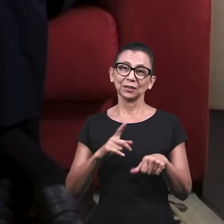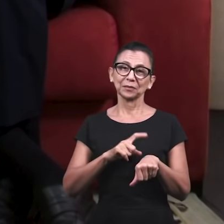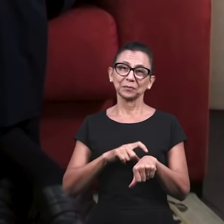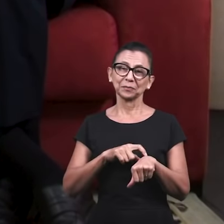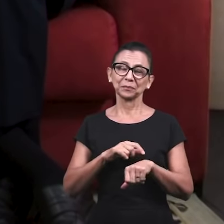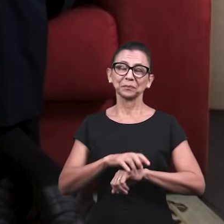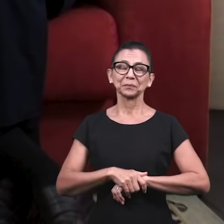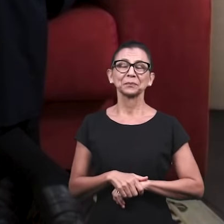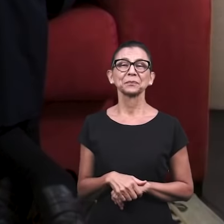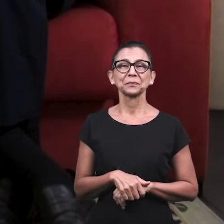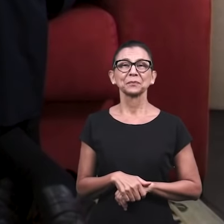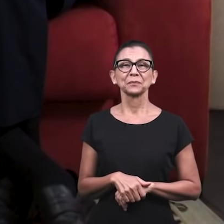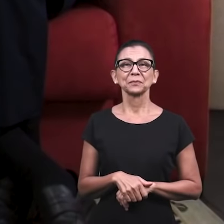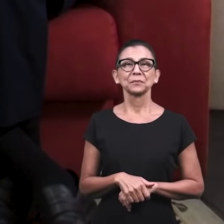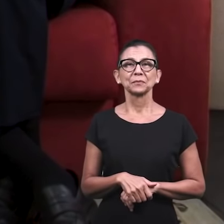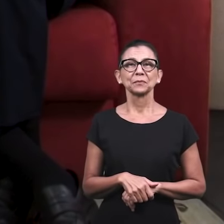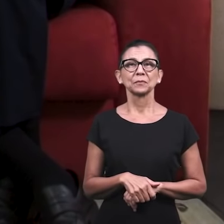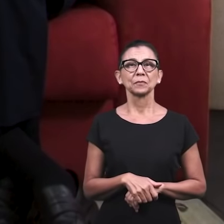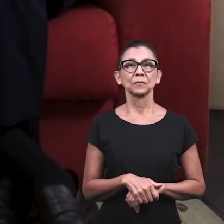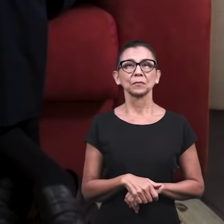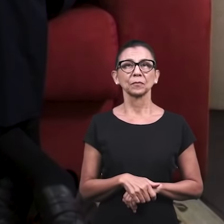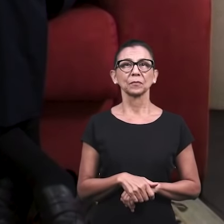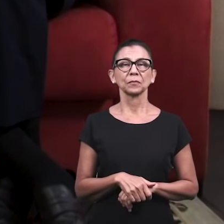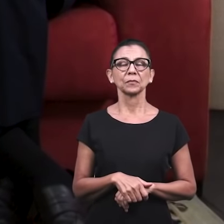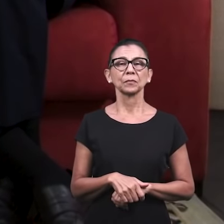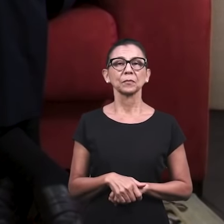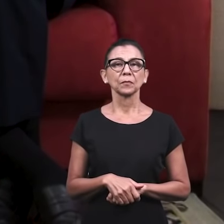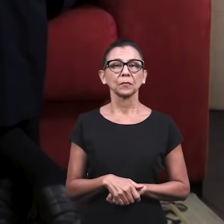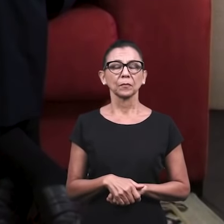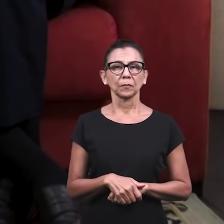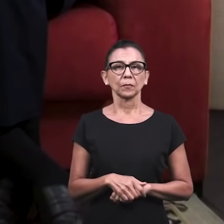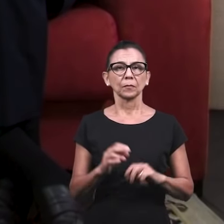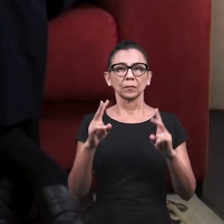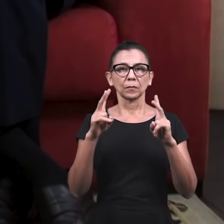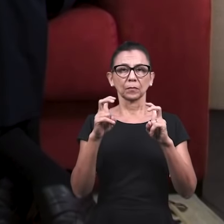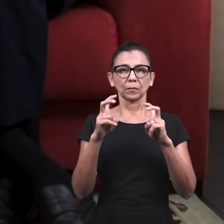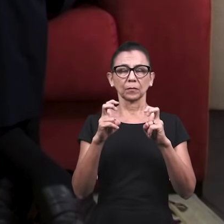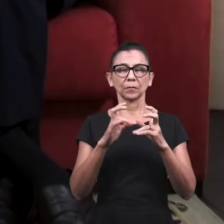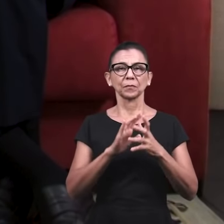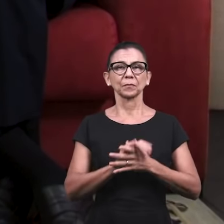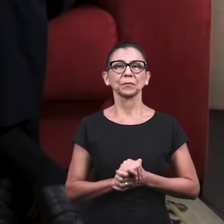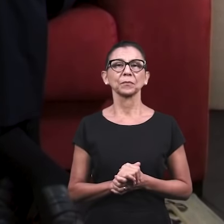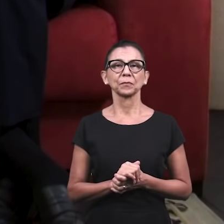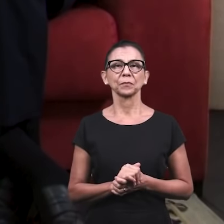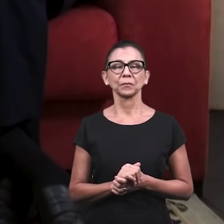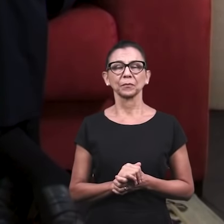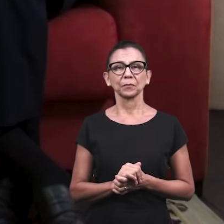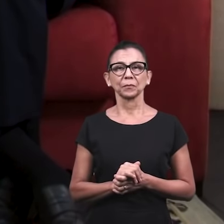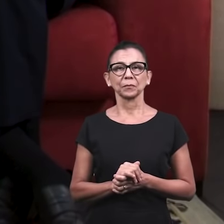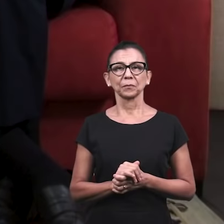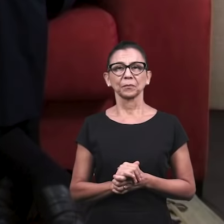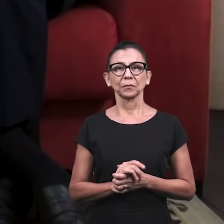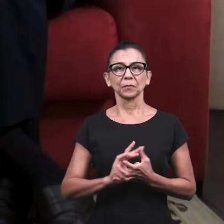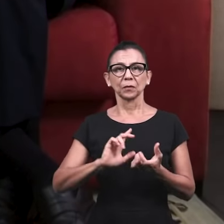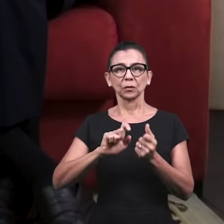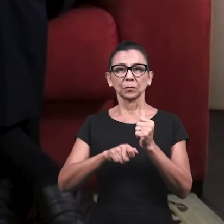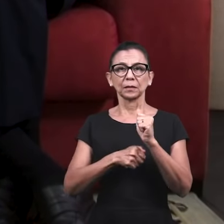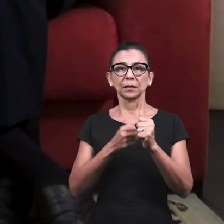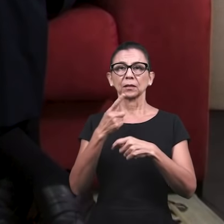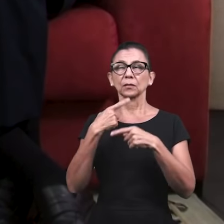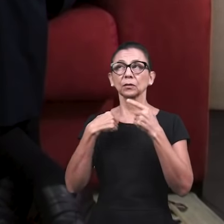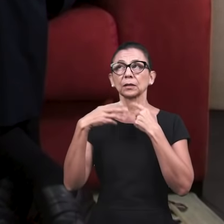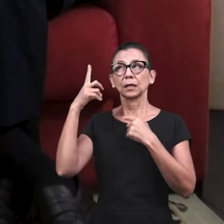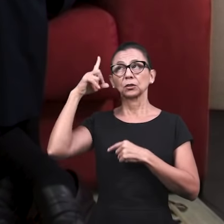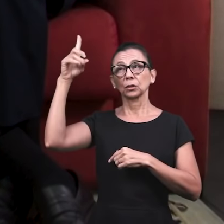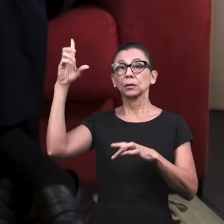momento. A nossa primeira pergunta, então, sendo que o assunto fundamental, o assunto base é descobrindo os mistérios da vontade